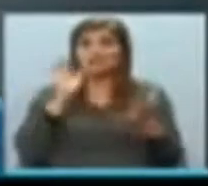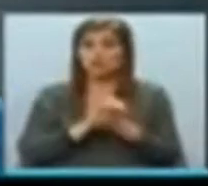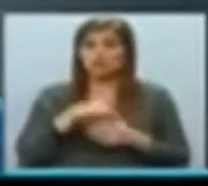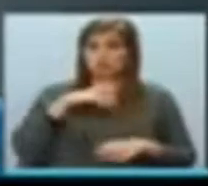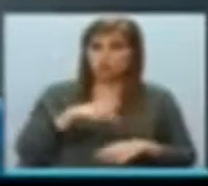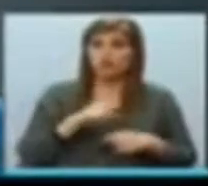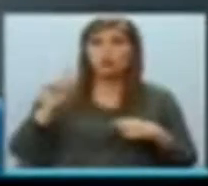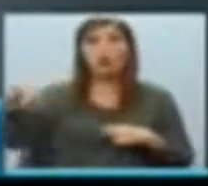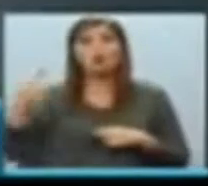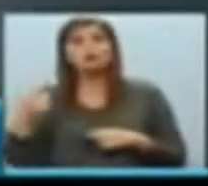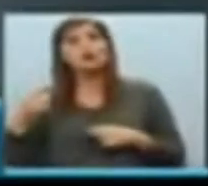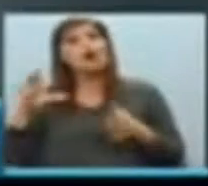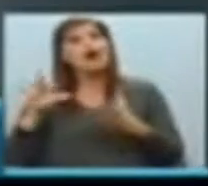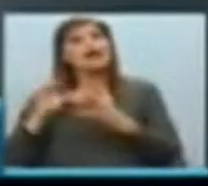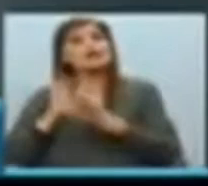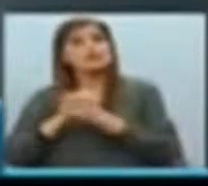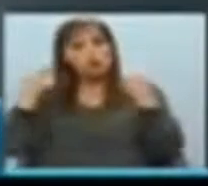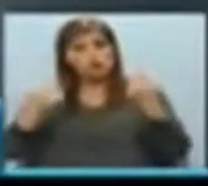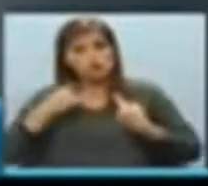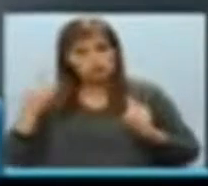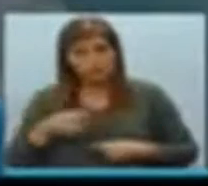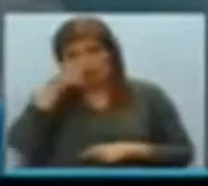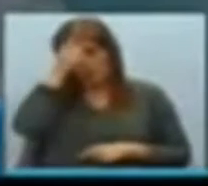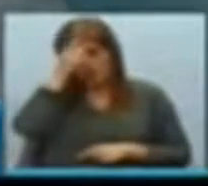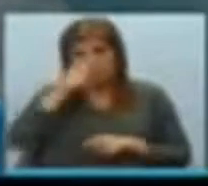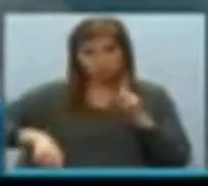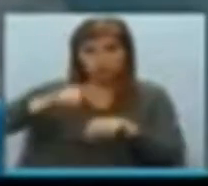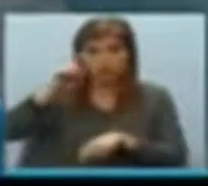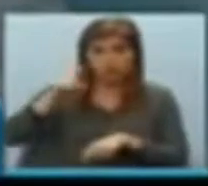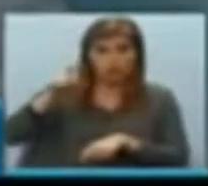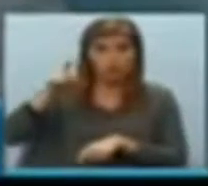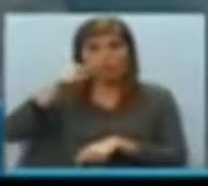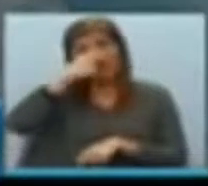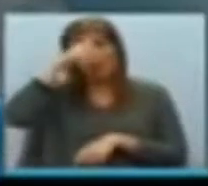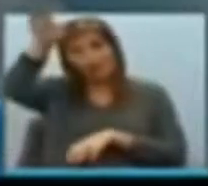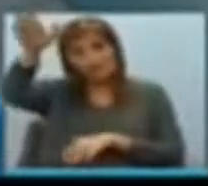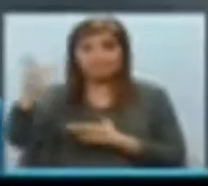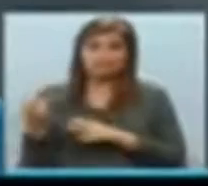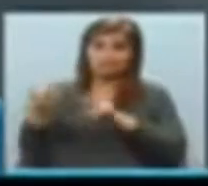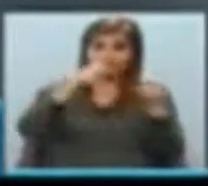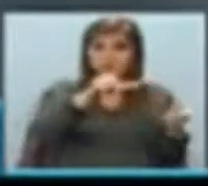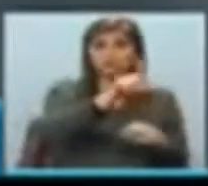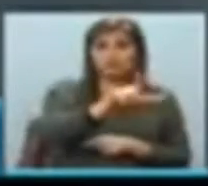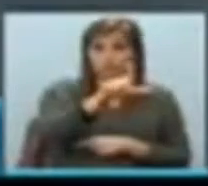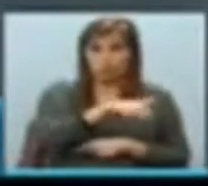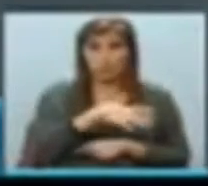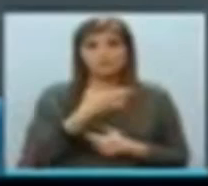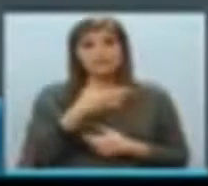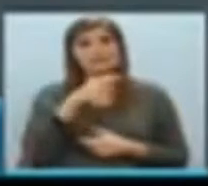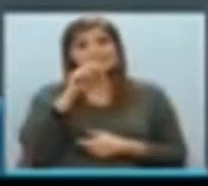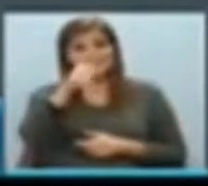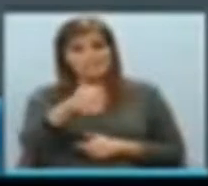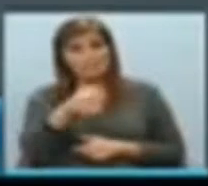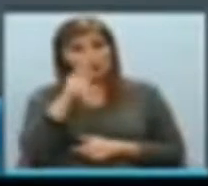judeu alemão que fugiu da alemanha nazista para lisboa em 35 é da ascensão do nazismo na alemanha e ele é perseguido